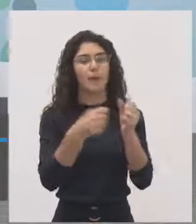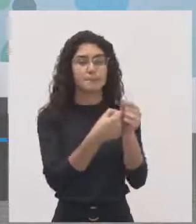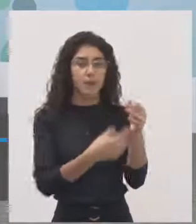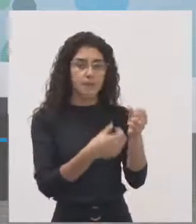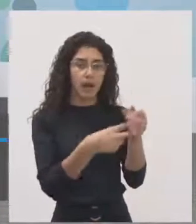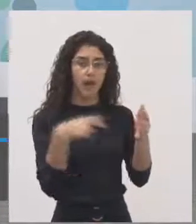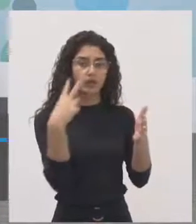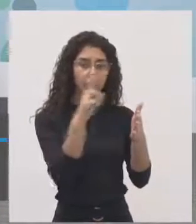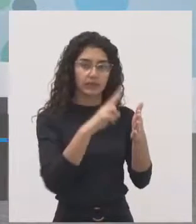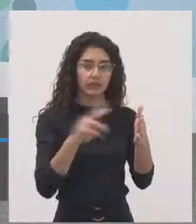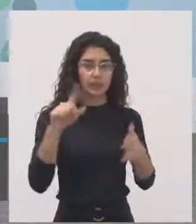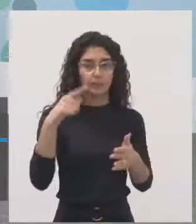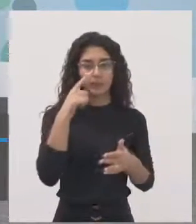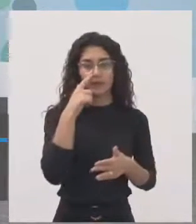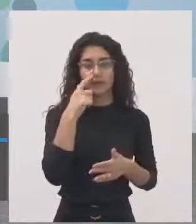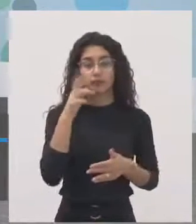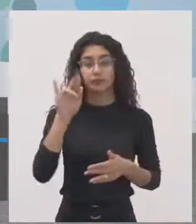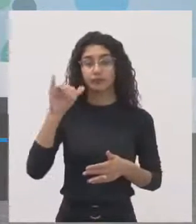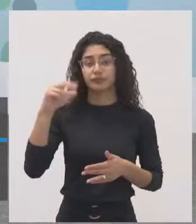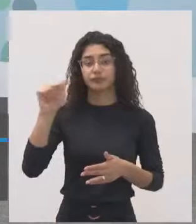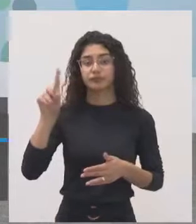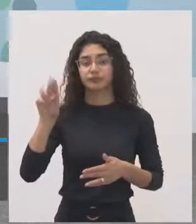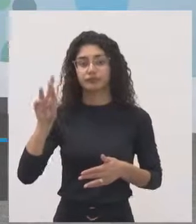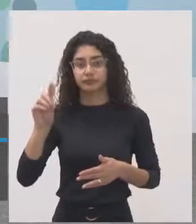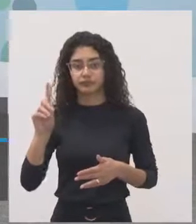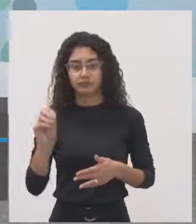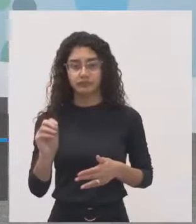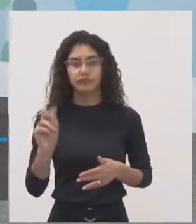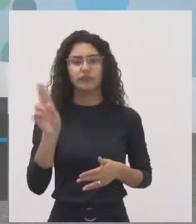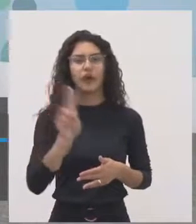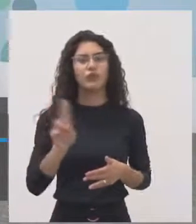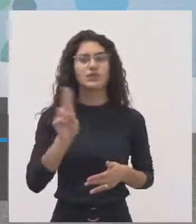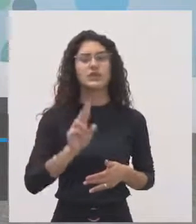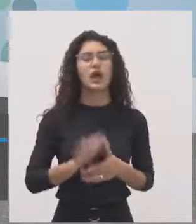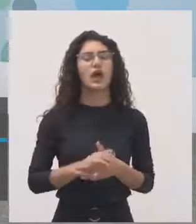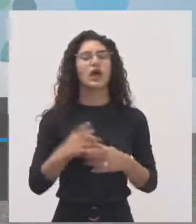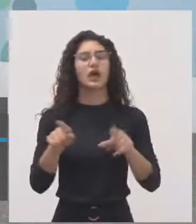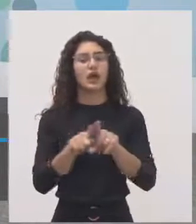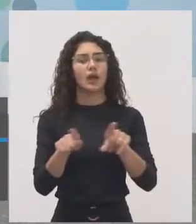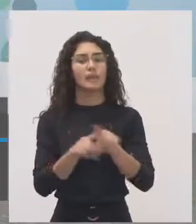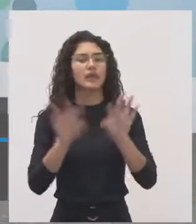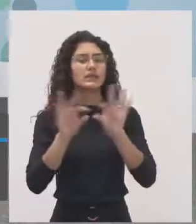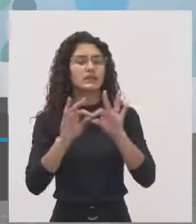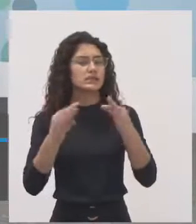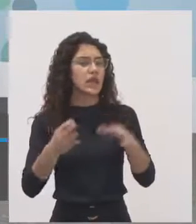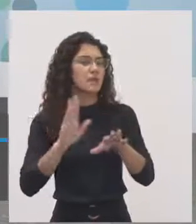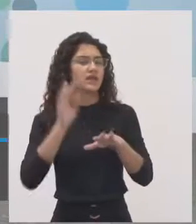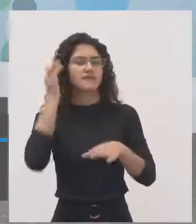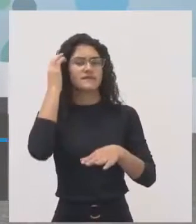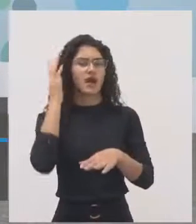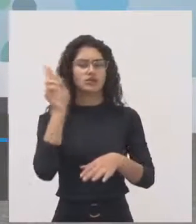gente lê. O Ricardo coloca, usei o Anchor, bem simples e fácil de utilizar.